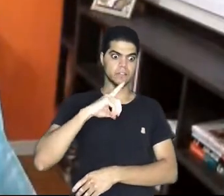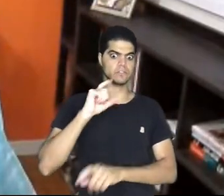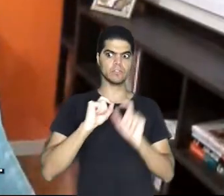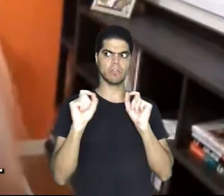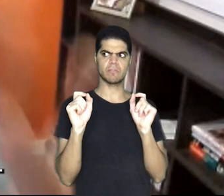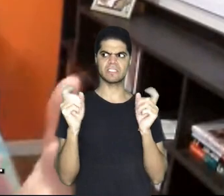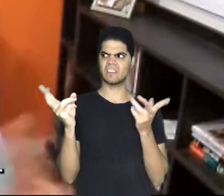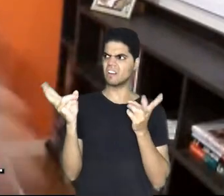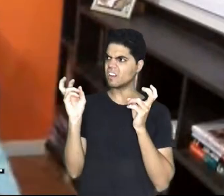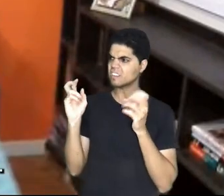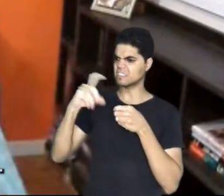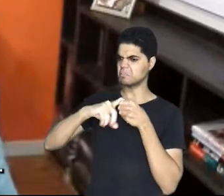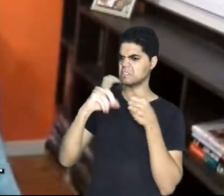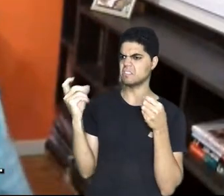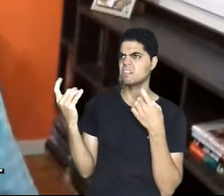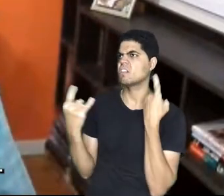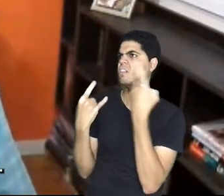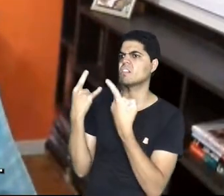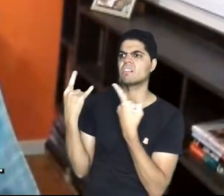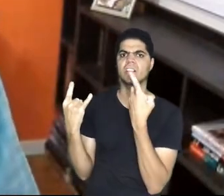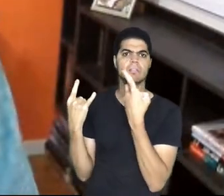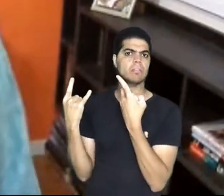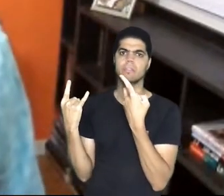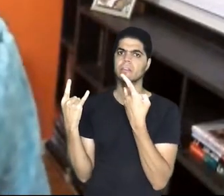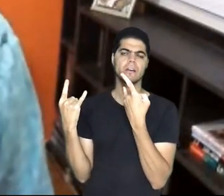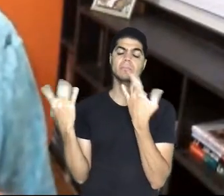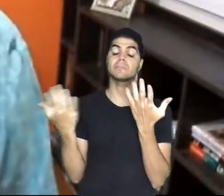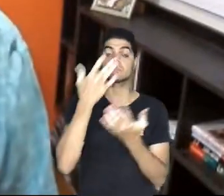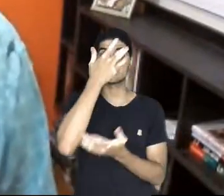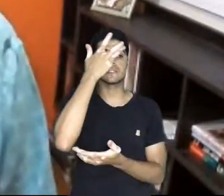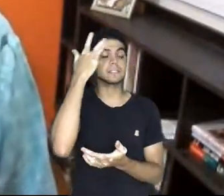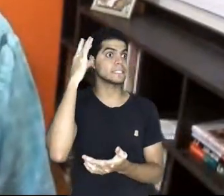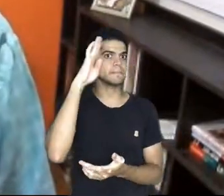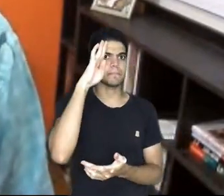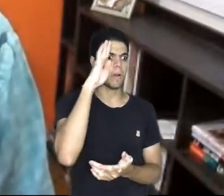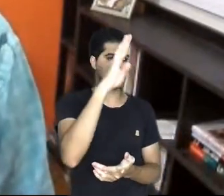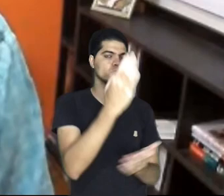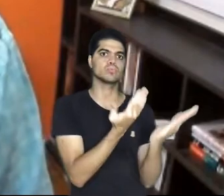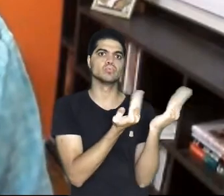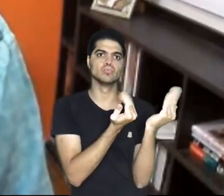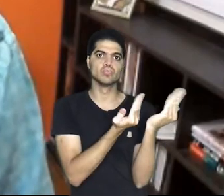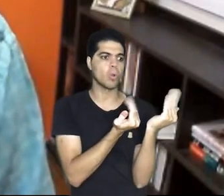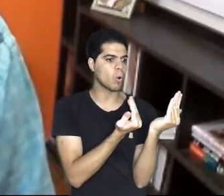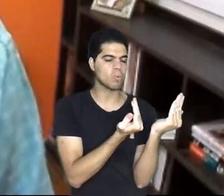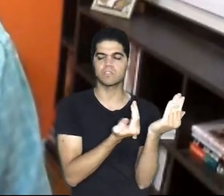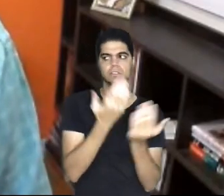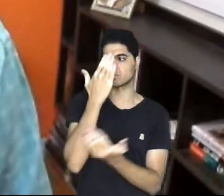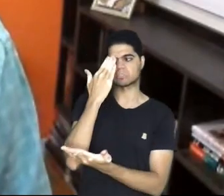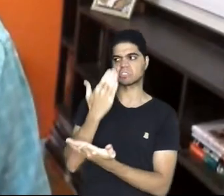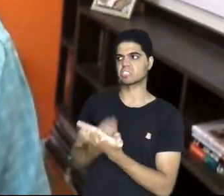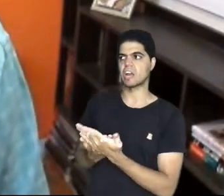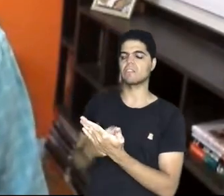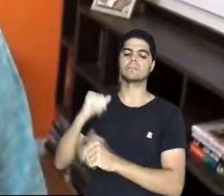aos pesquisadores, sobretudo aos jovens. Houve uma reabilitação Esse tema foi renovado com